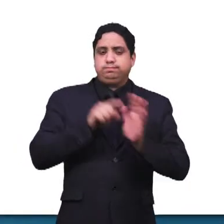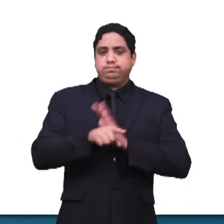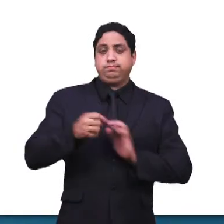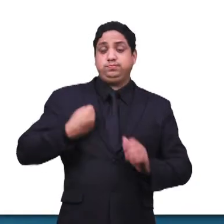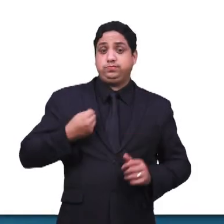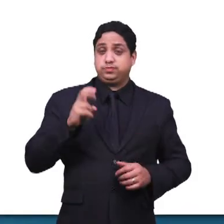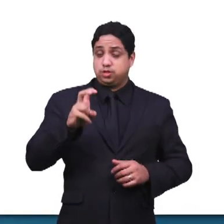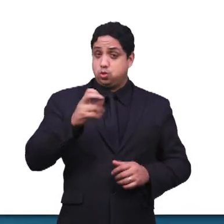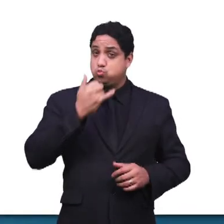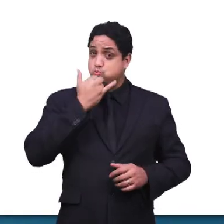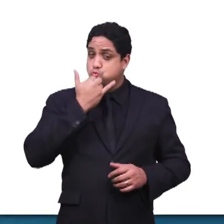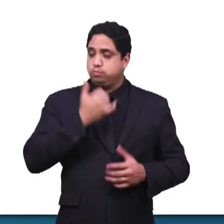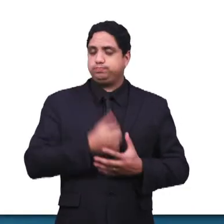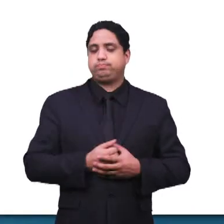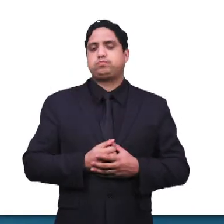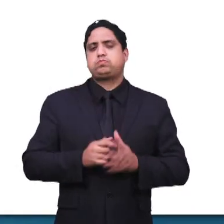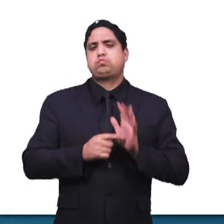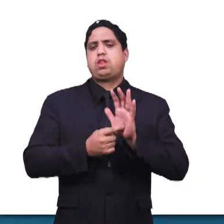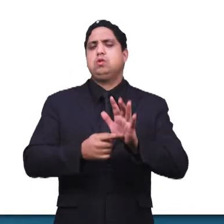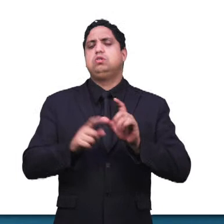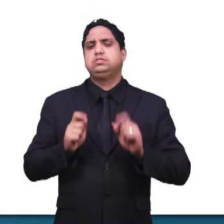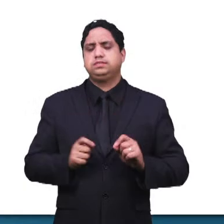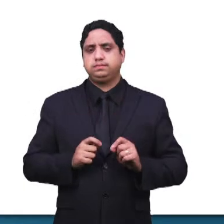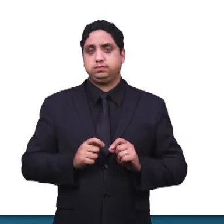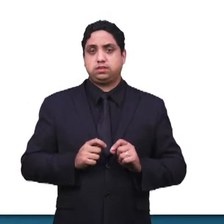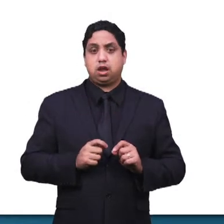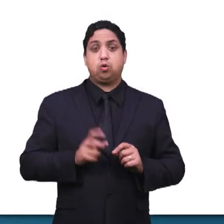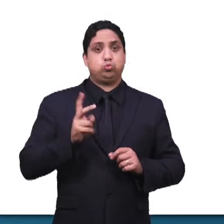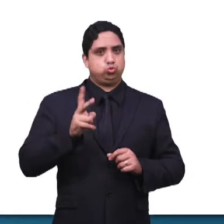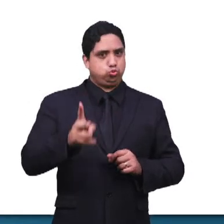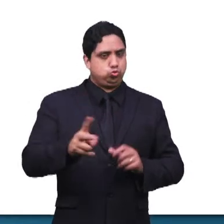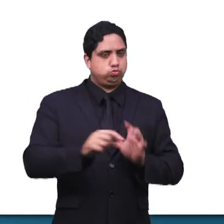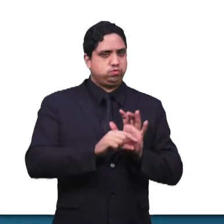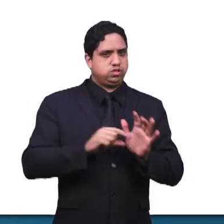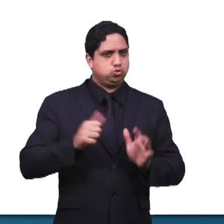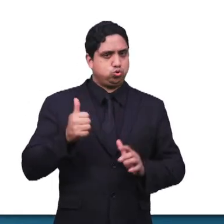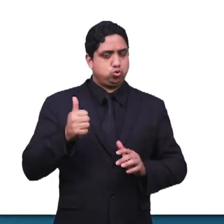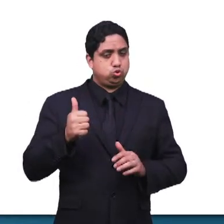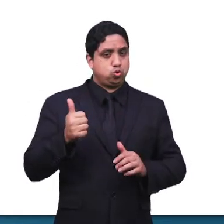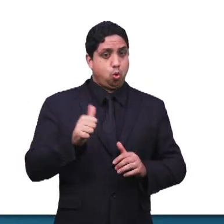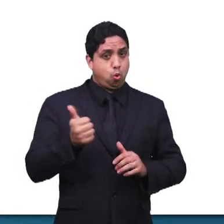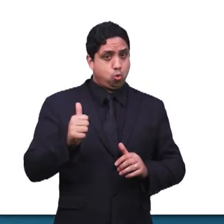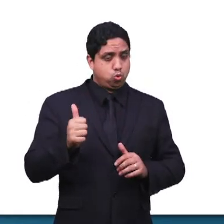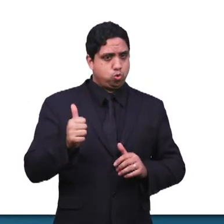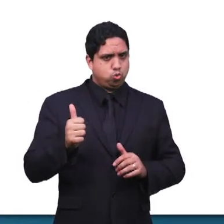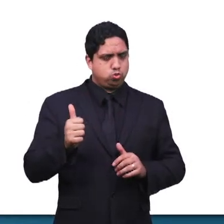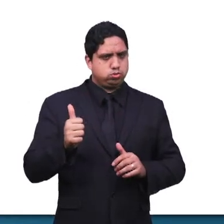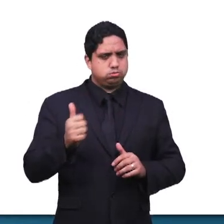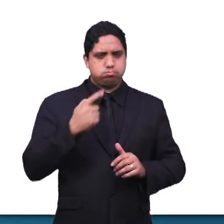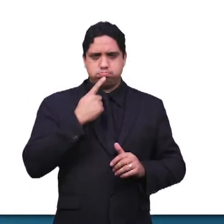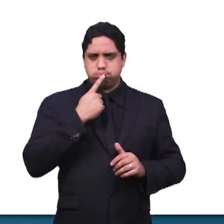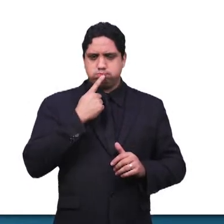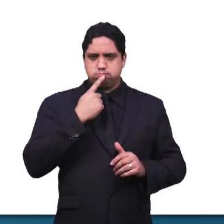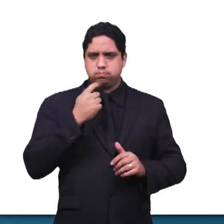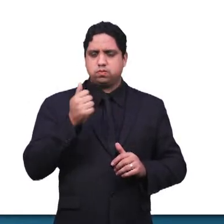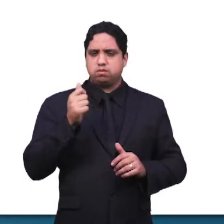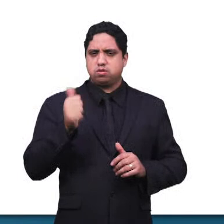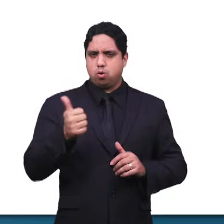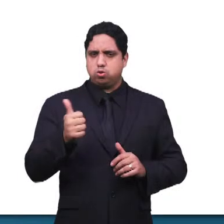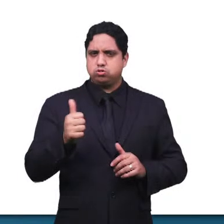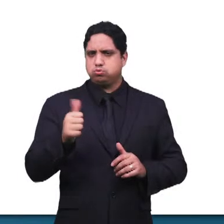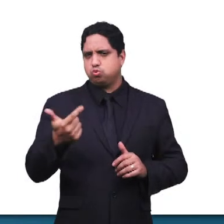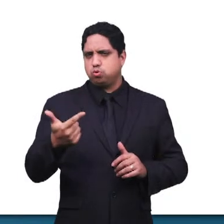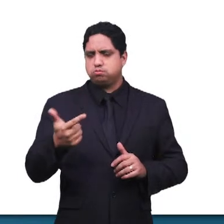A quinta pergunta, ela diz assim, ainda neste verso, agora ainda é o verso 11, né? O verso 11. A